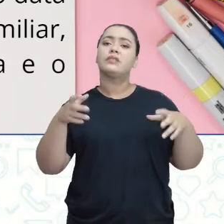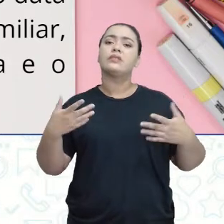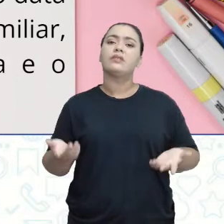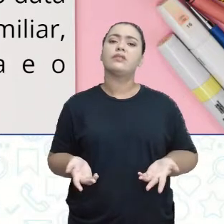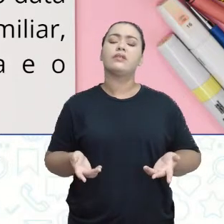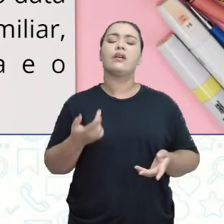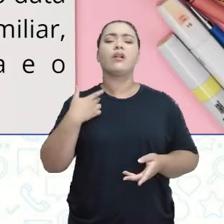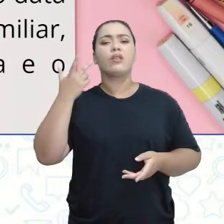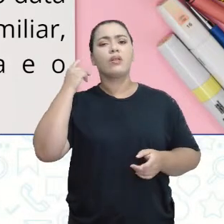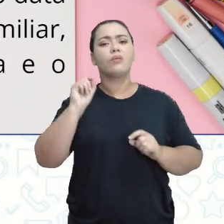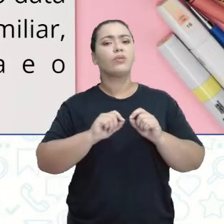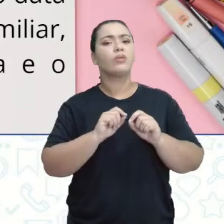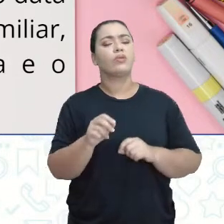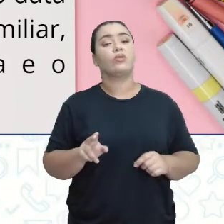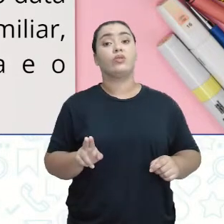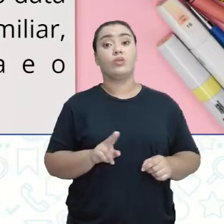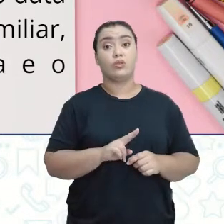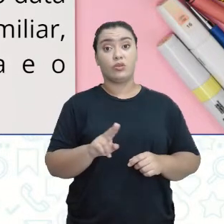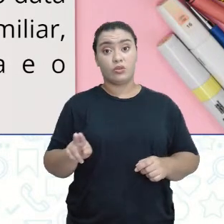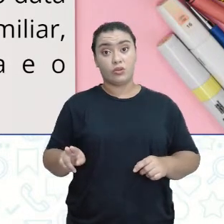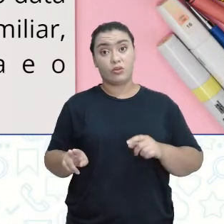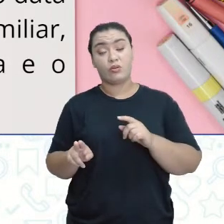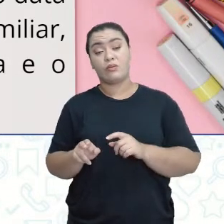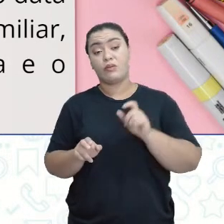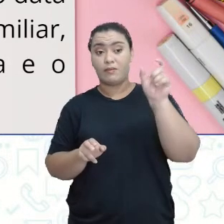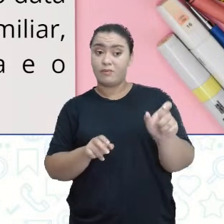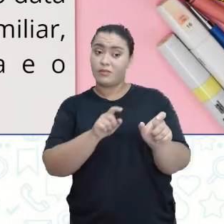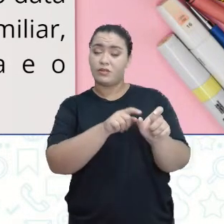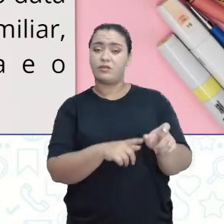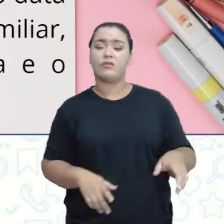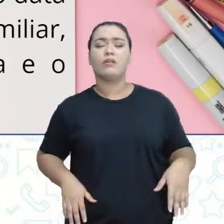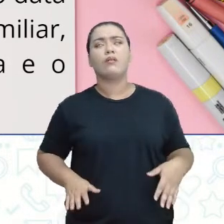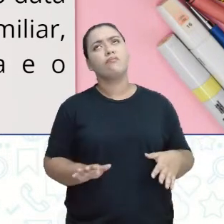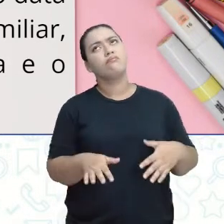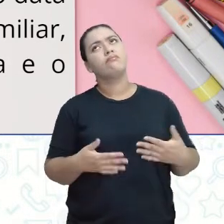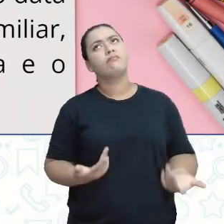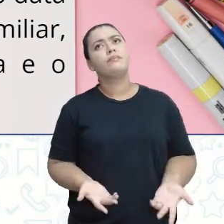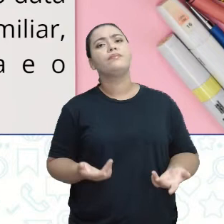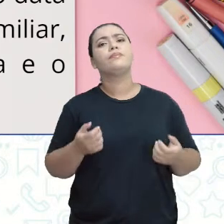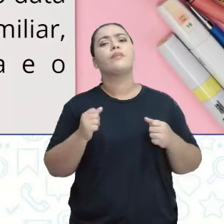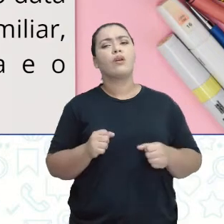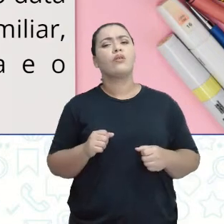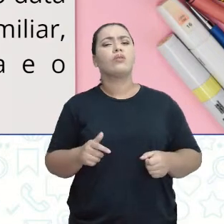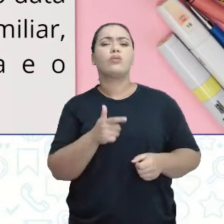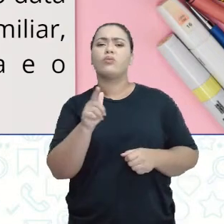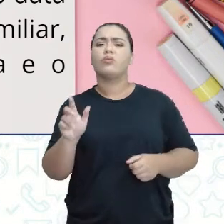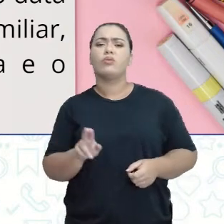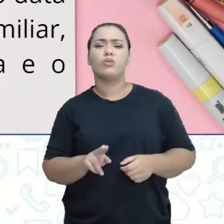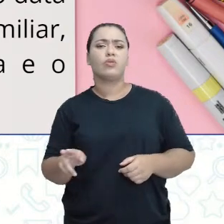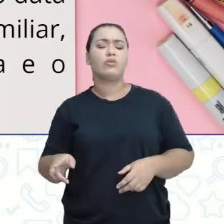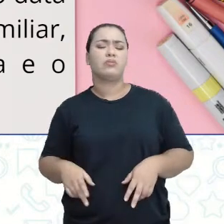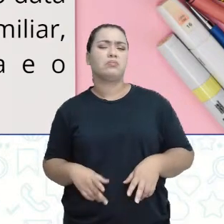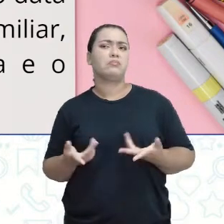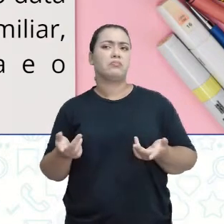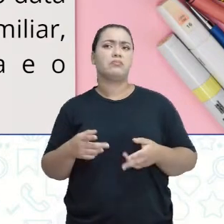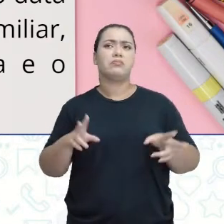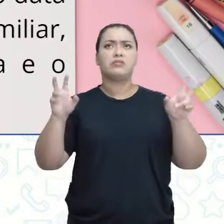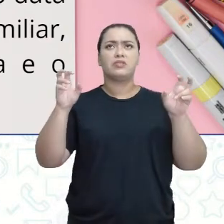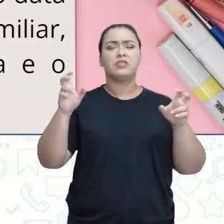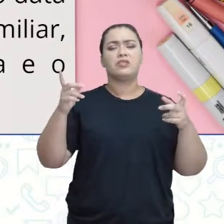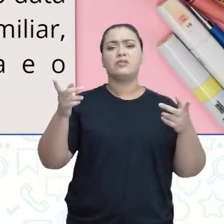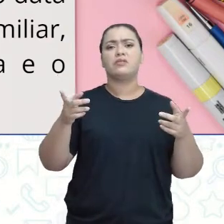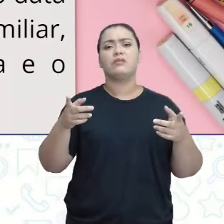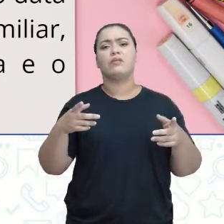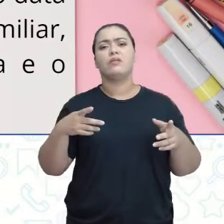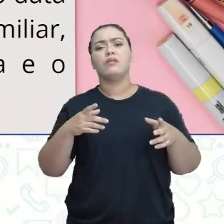que normalmente é o nome do biografado, mas pode ser um outro nome também. Pode ser um título mais